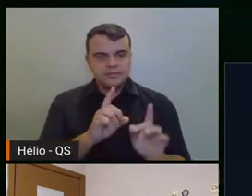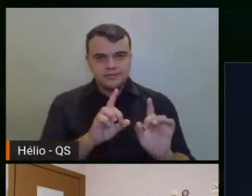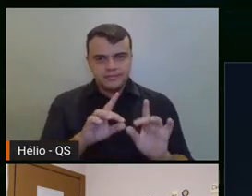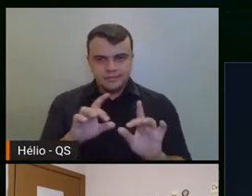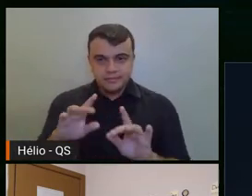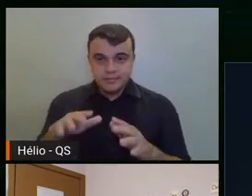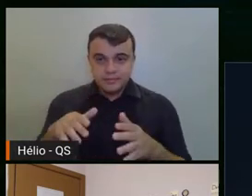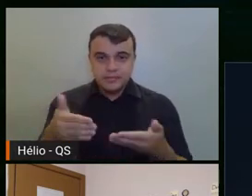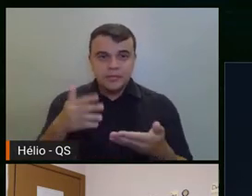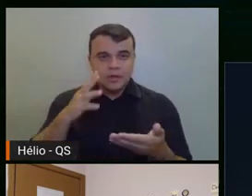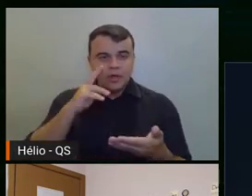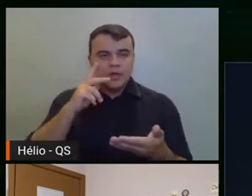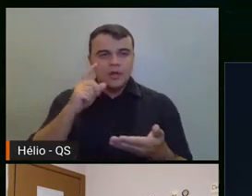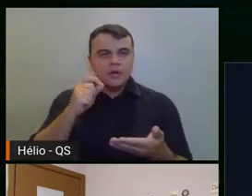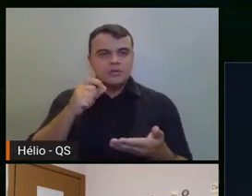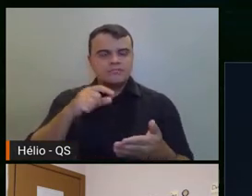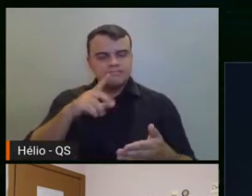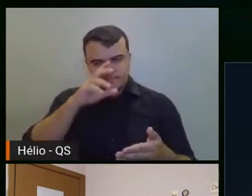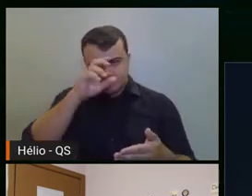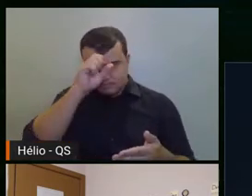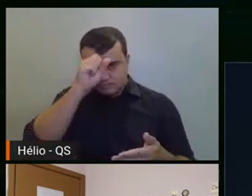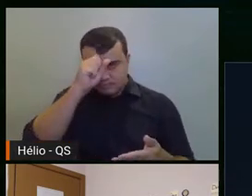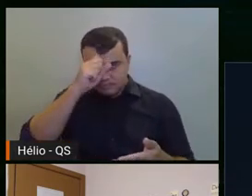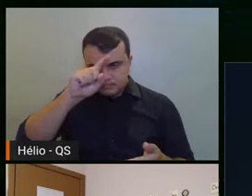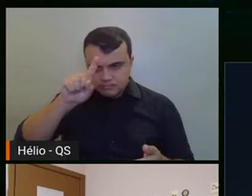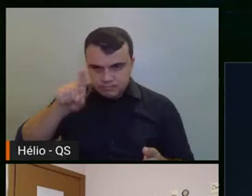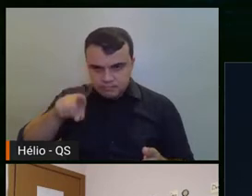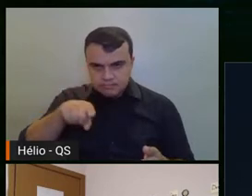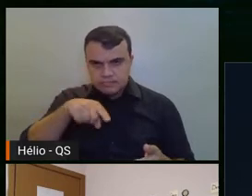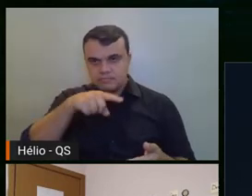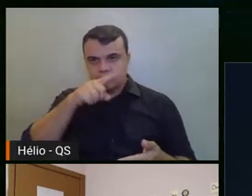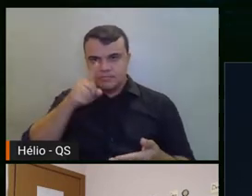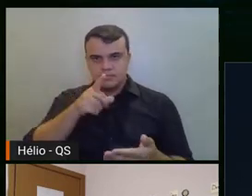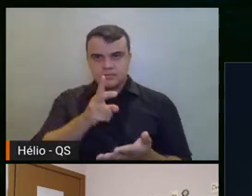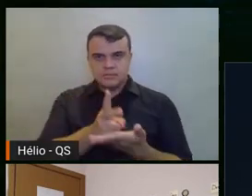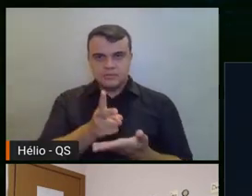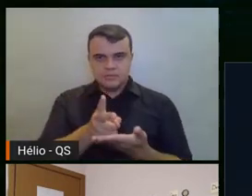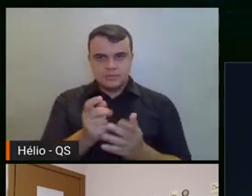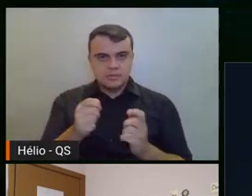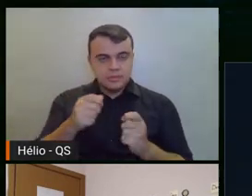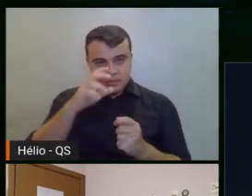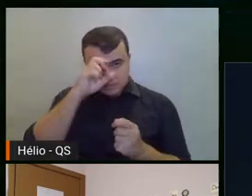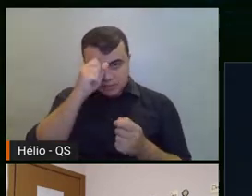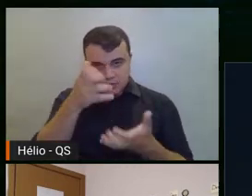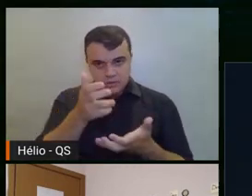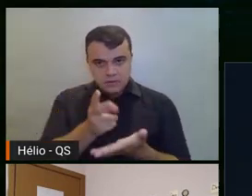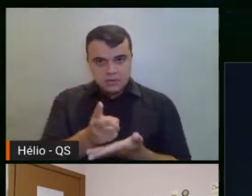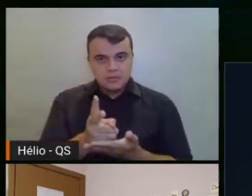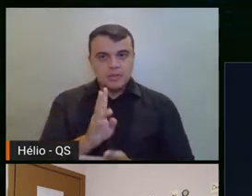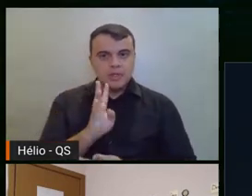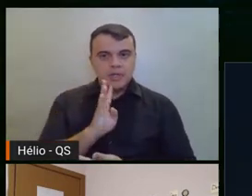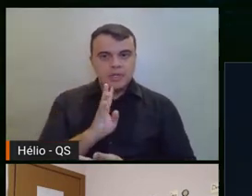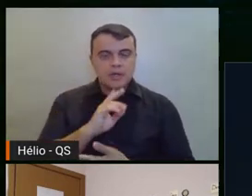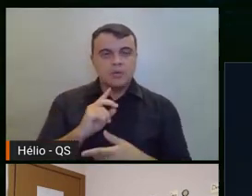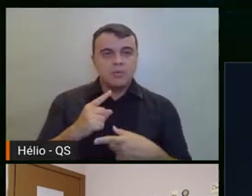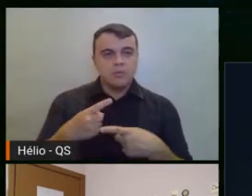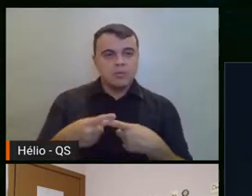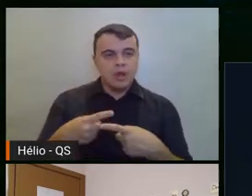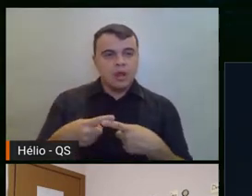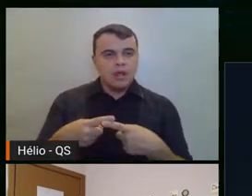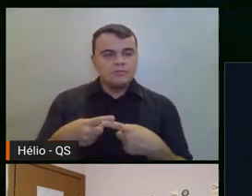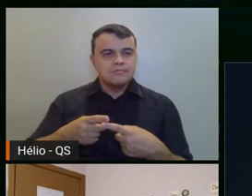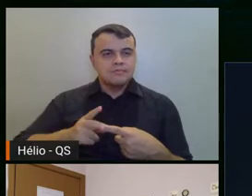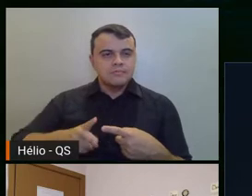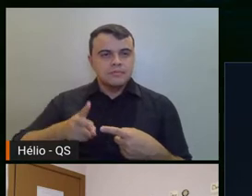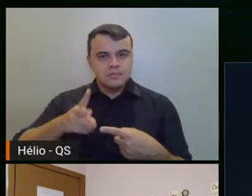então é um ciclo de aprendizagem contínua né a gente nunca vai deixar de estar aprendendo isso é legal demais porque a gente está